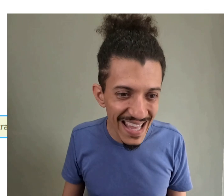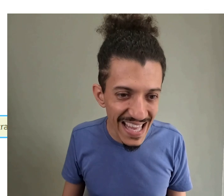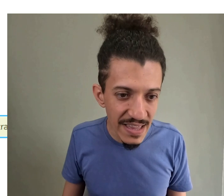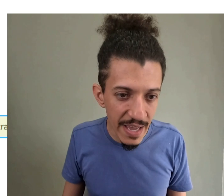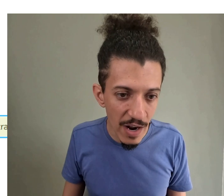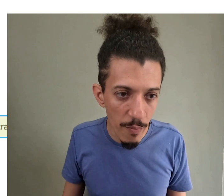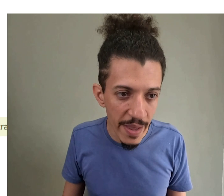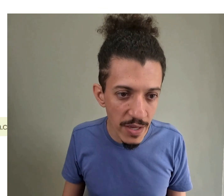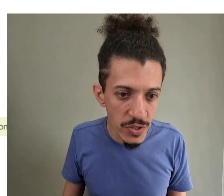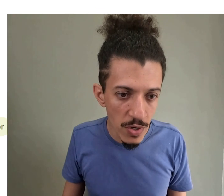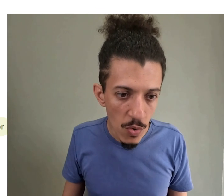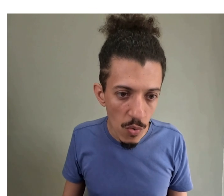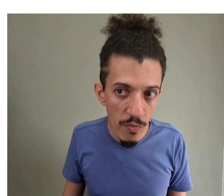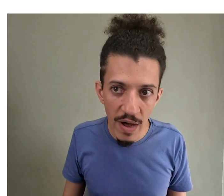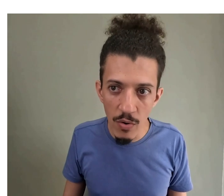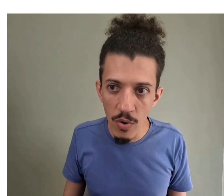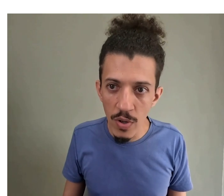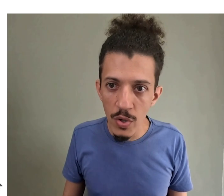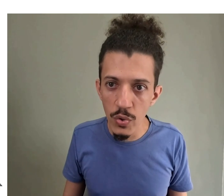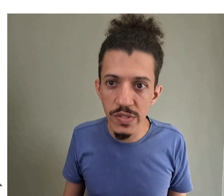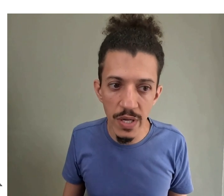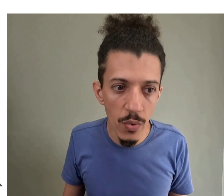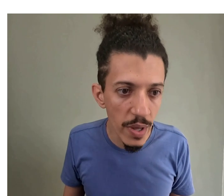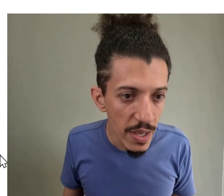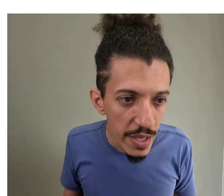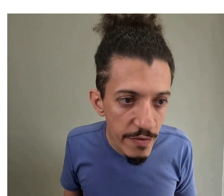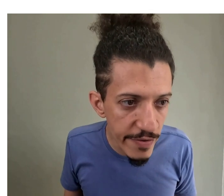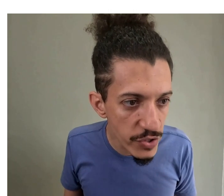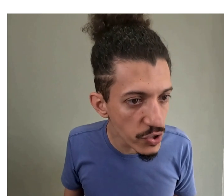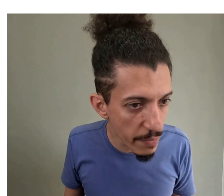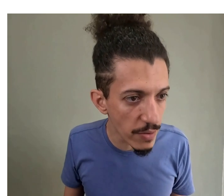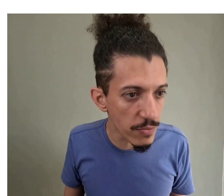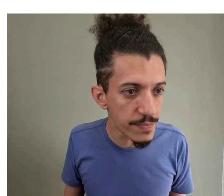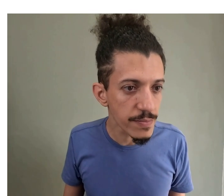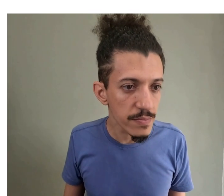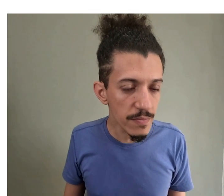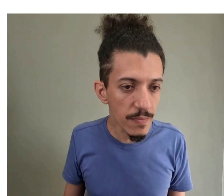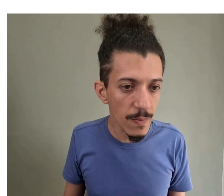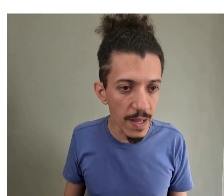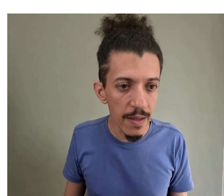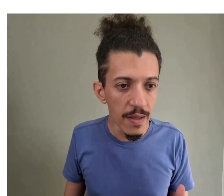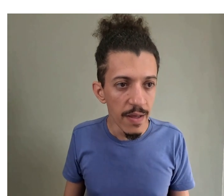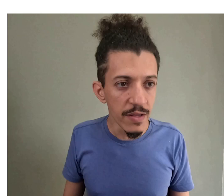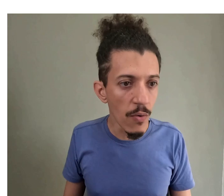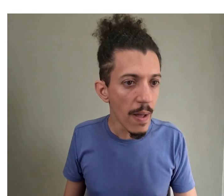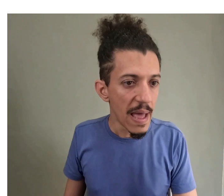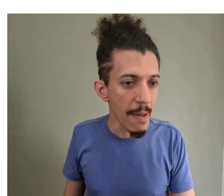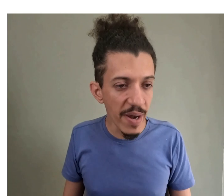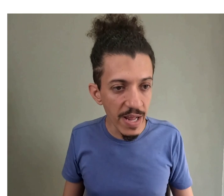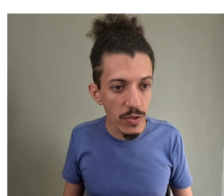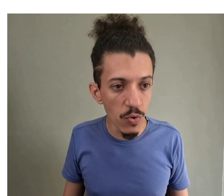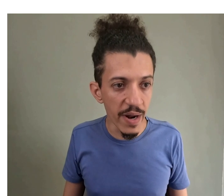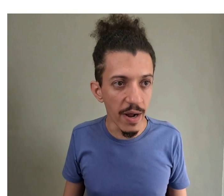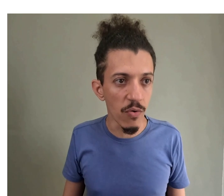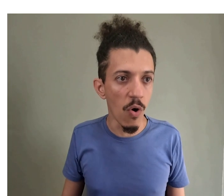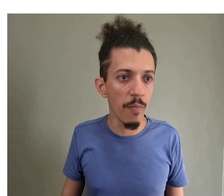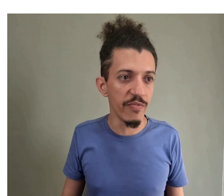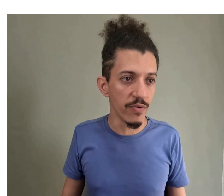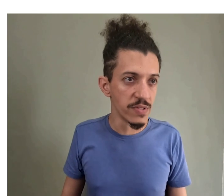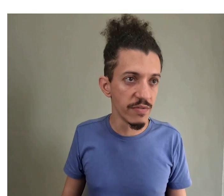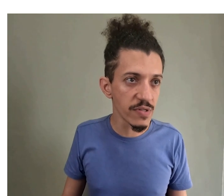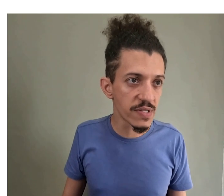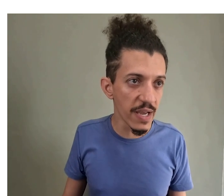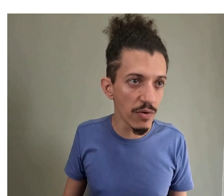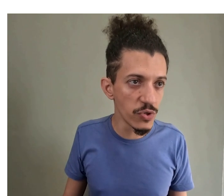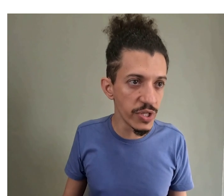reembolsar integralmente o valor do seu investimento. tá? Então, é preto no branco. Óbvio,